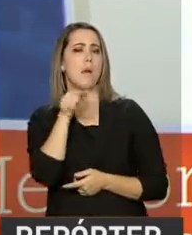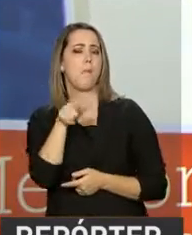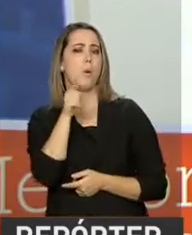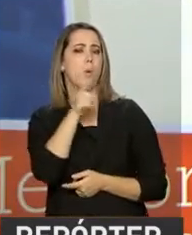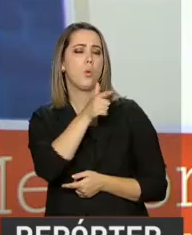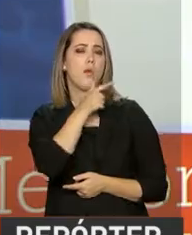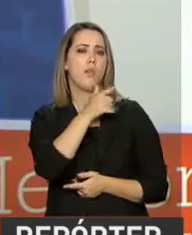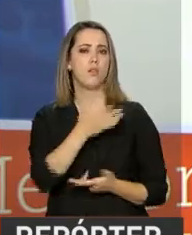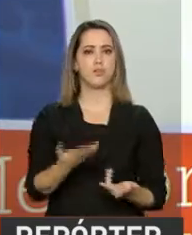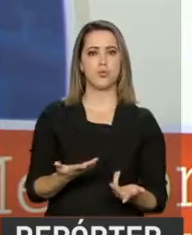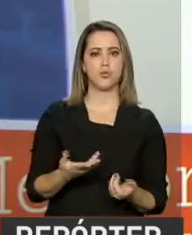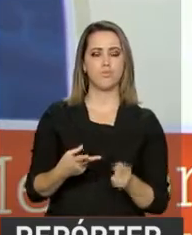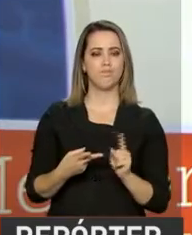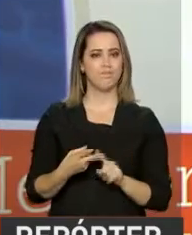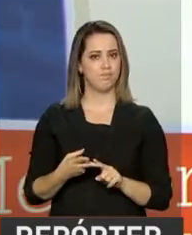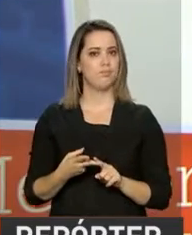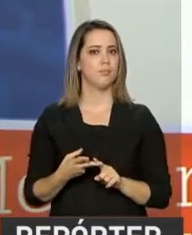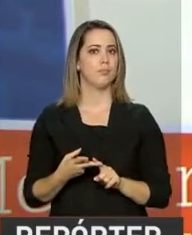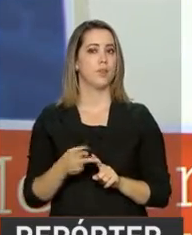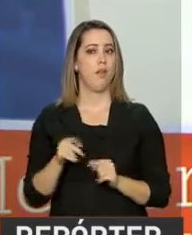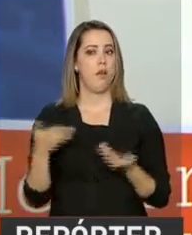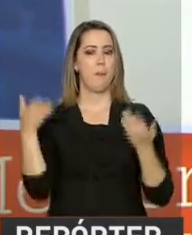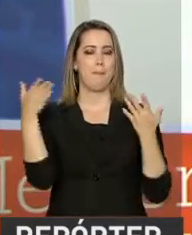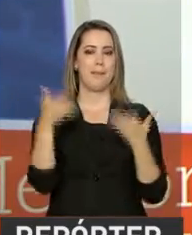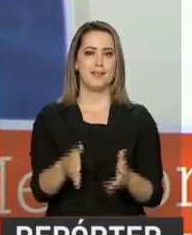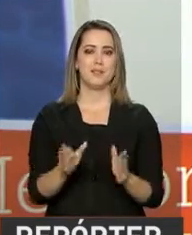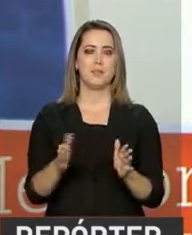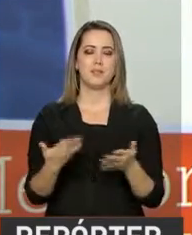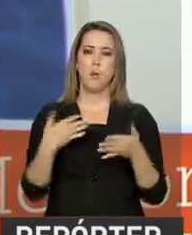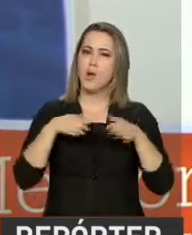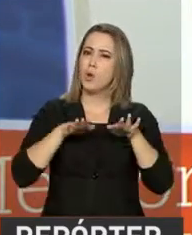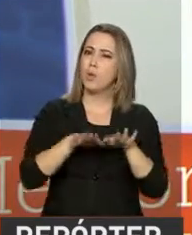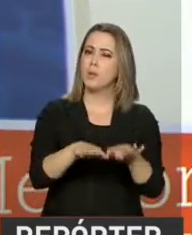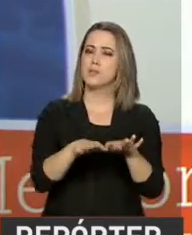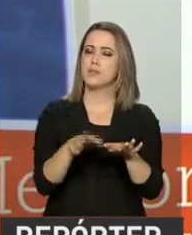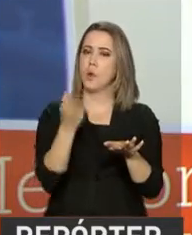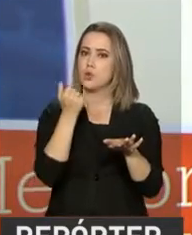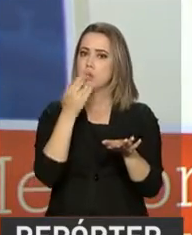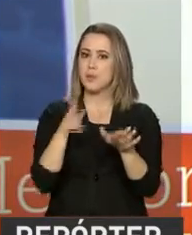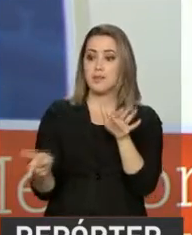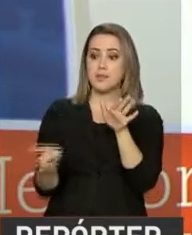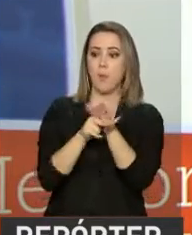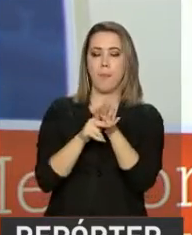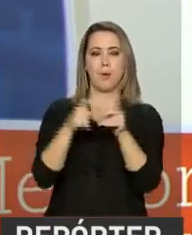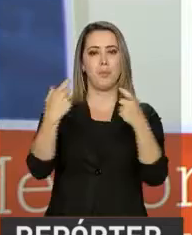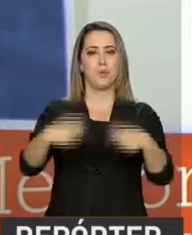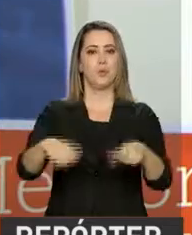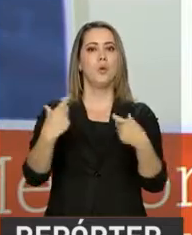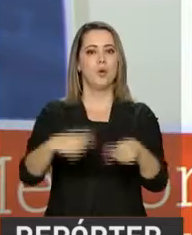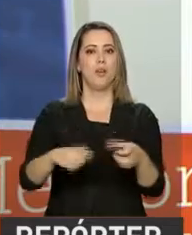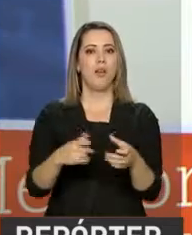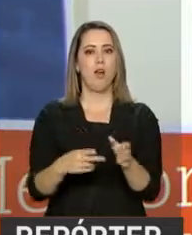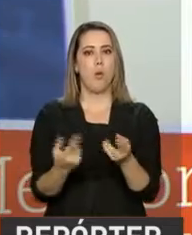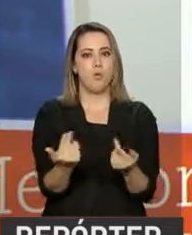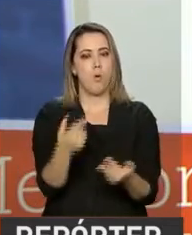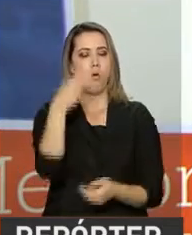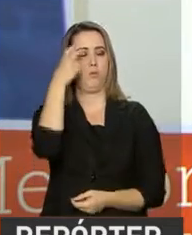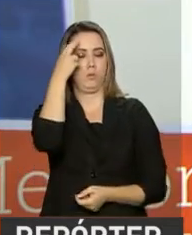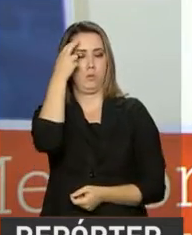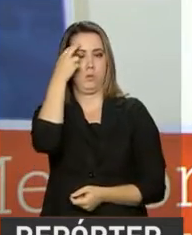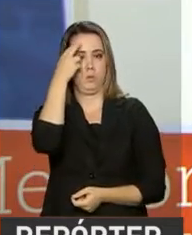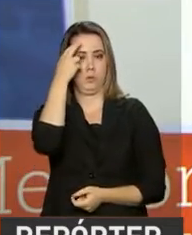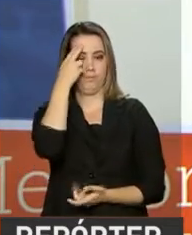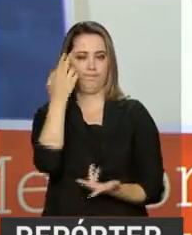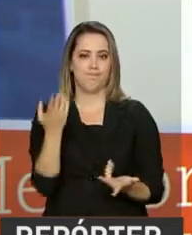receita, a participação, a inclusão de alimentos regionais que caracterizem a cultura local, não é,